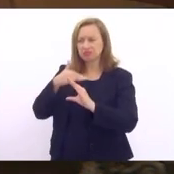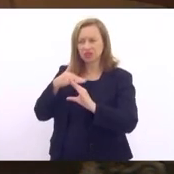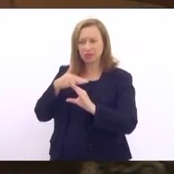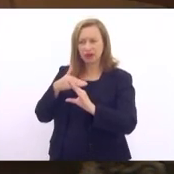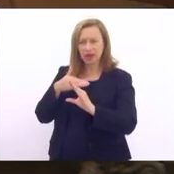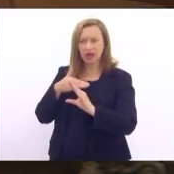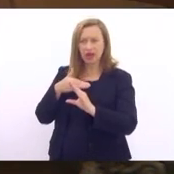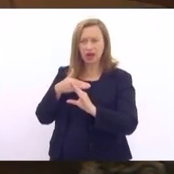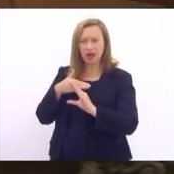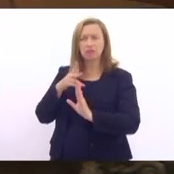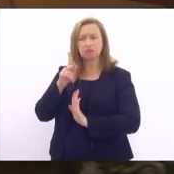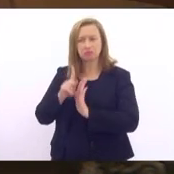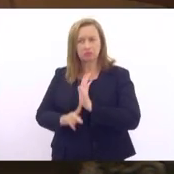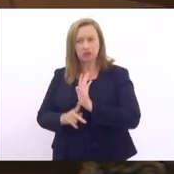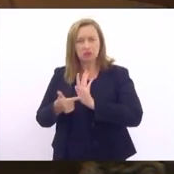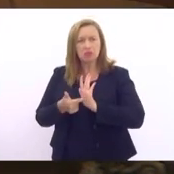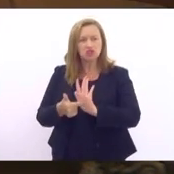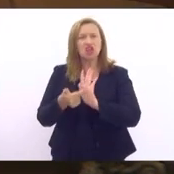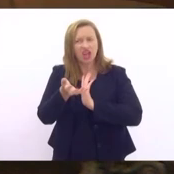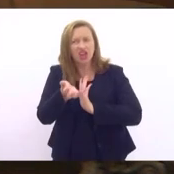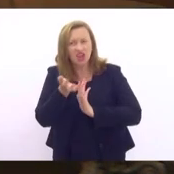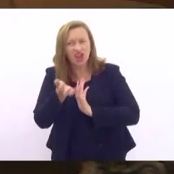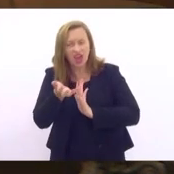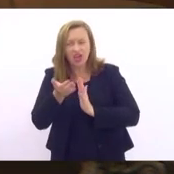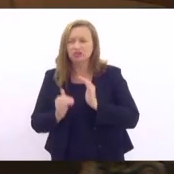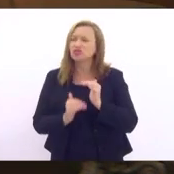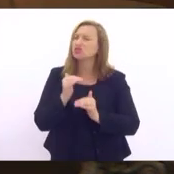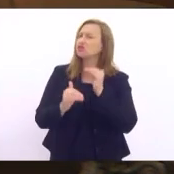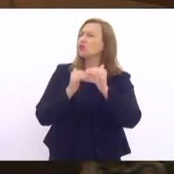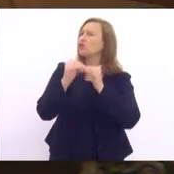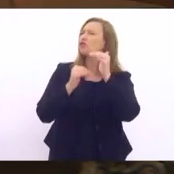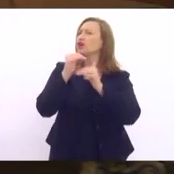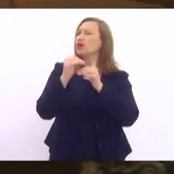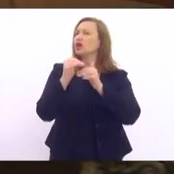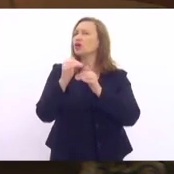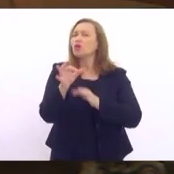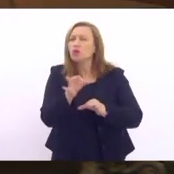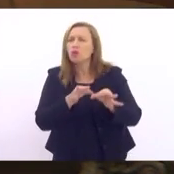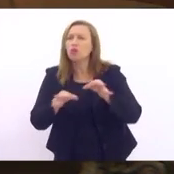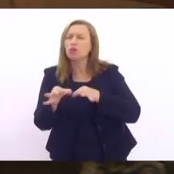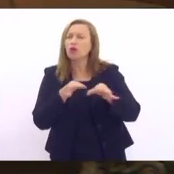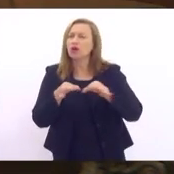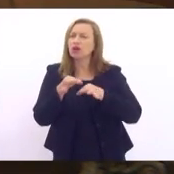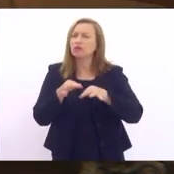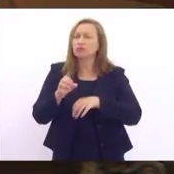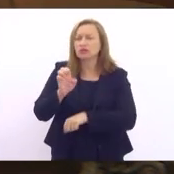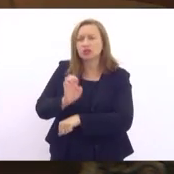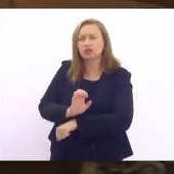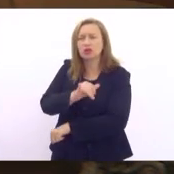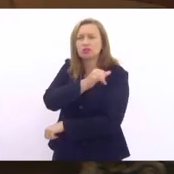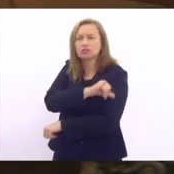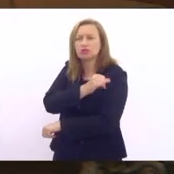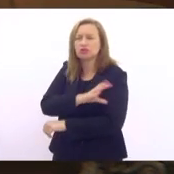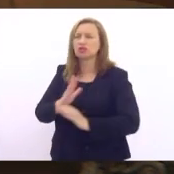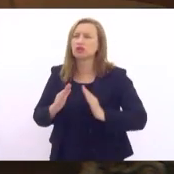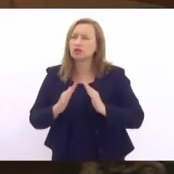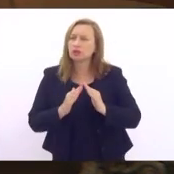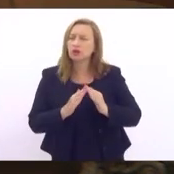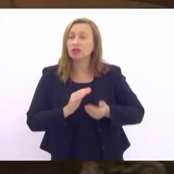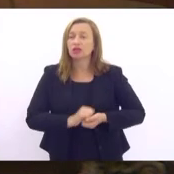quer desenvolver um programa habitacional no Estado do Rio de Janeiro. Já há muito tempo que no